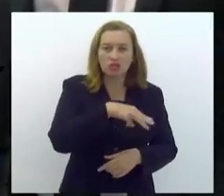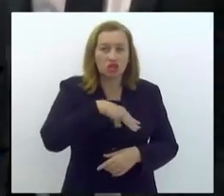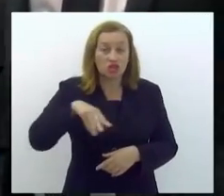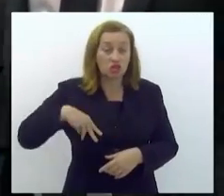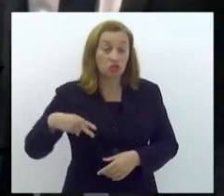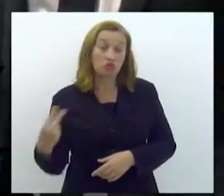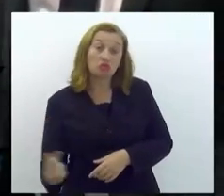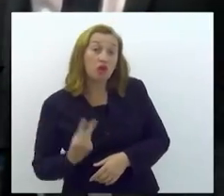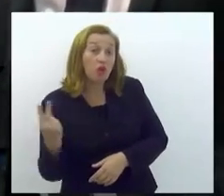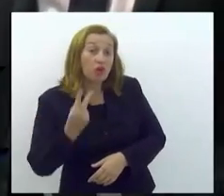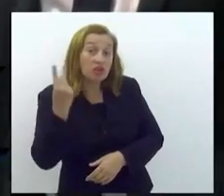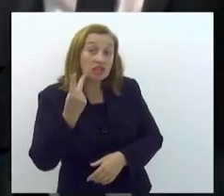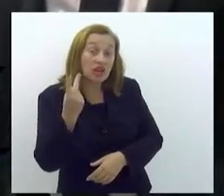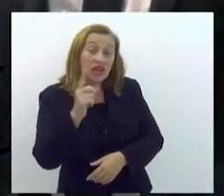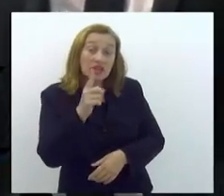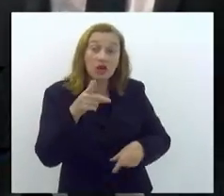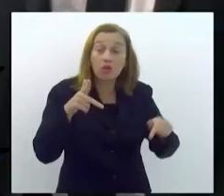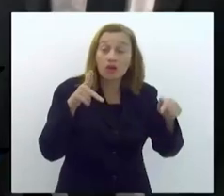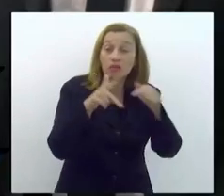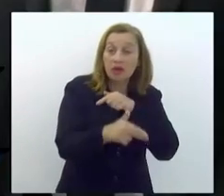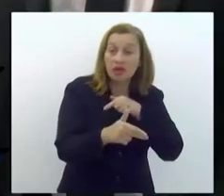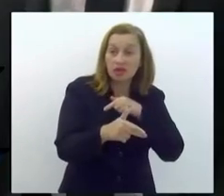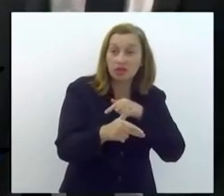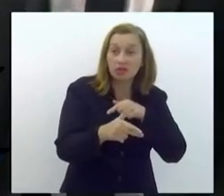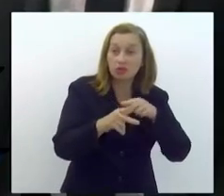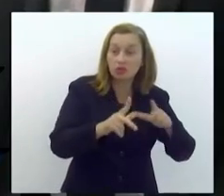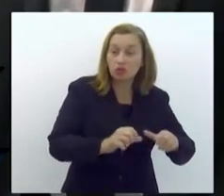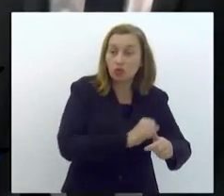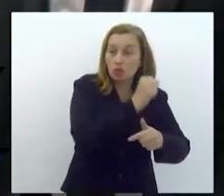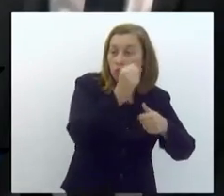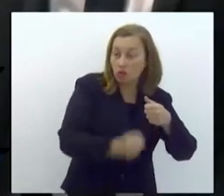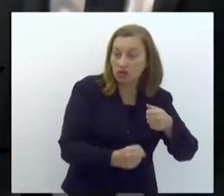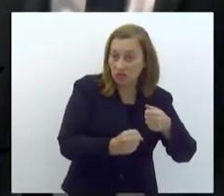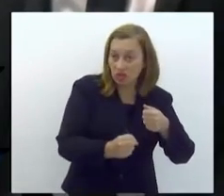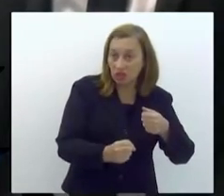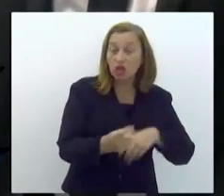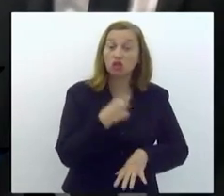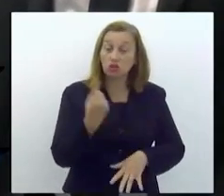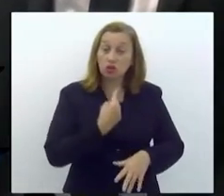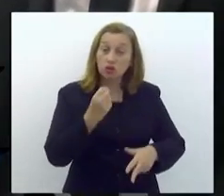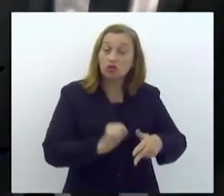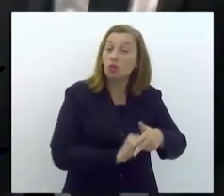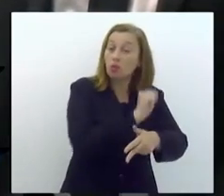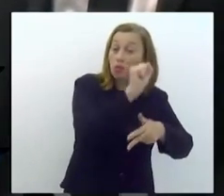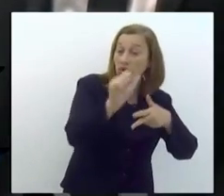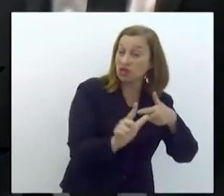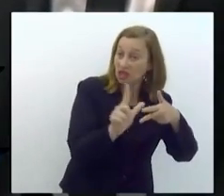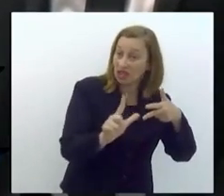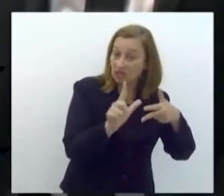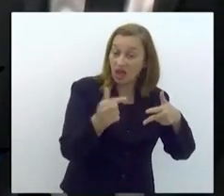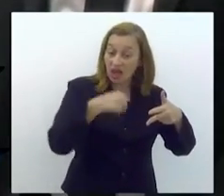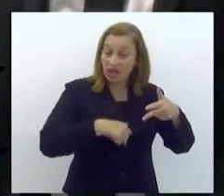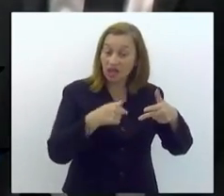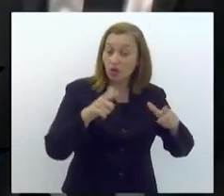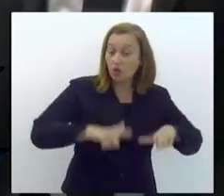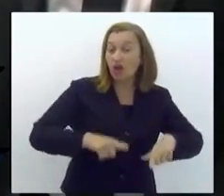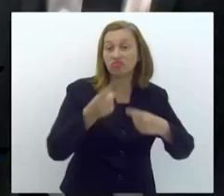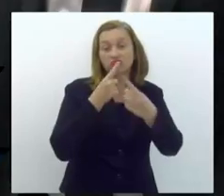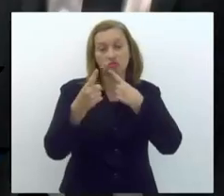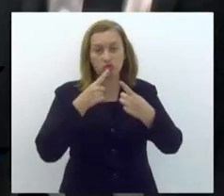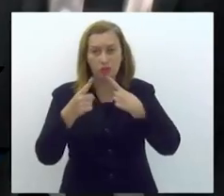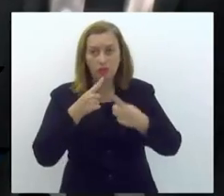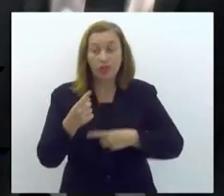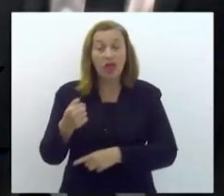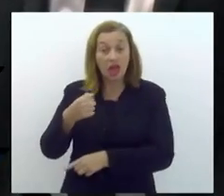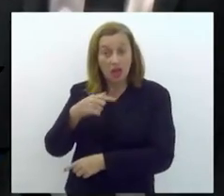a não interferência de um poder sobre o outro e nós somos o poder legislativo aqui é o lugar do debate eu